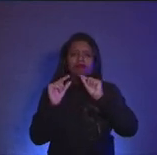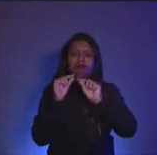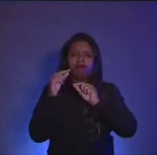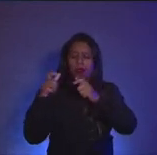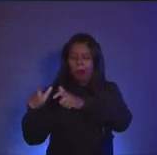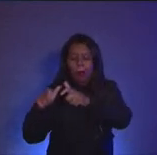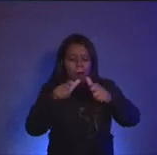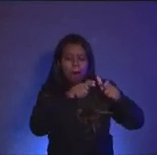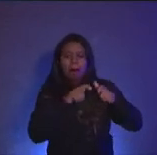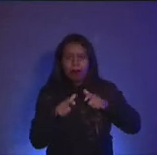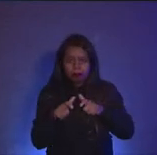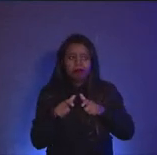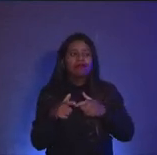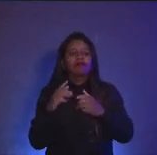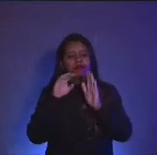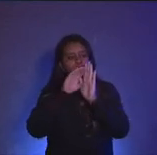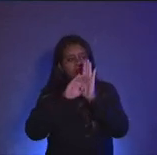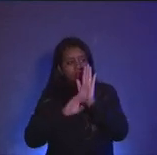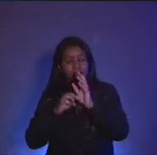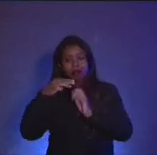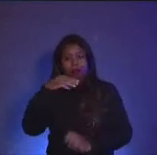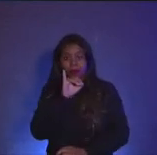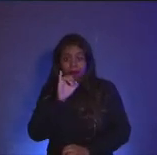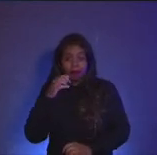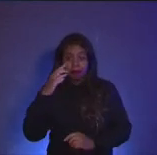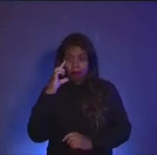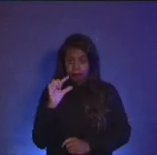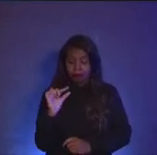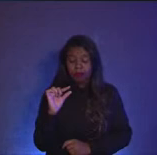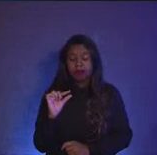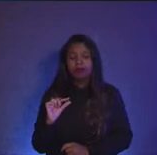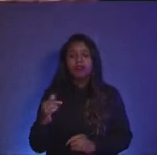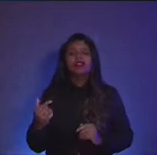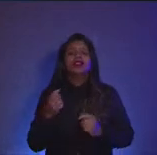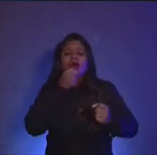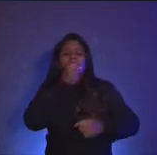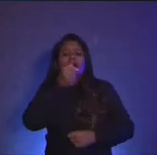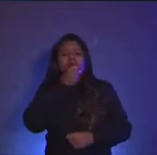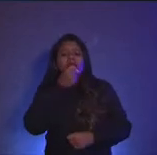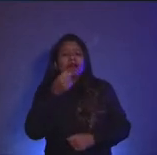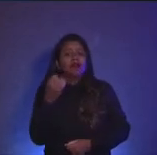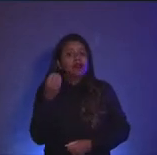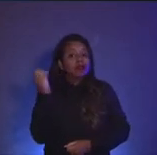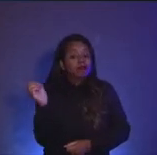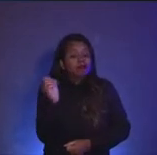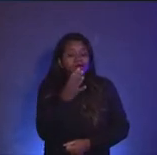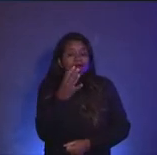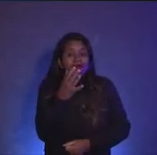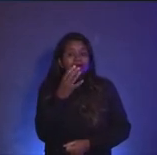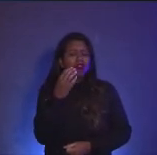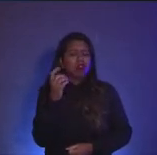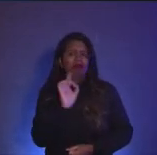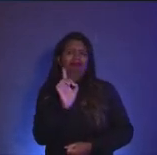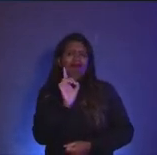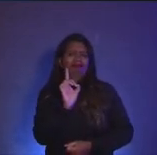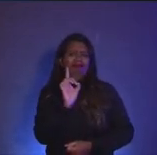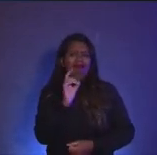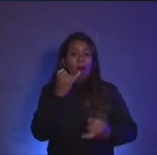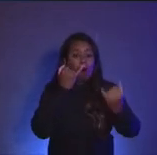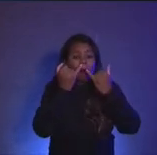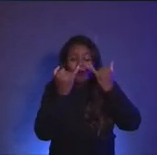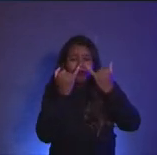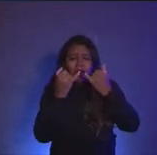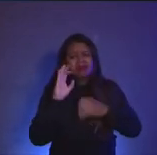é realmente uma reportagem onde o foco foi visual, o dado não era novo, né, mas a gente queria explorar ali de uma